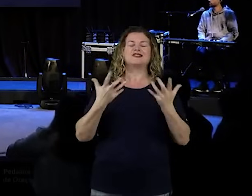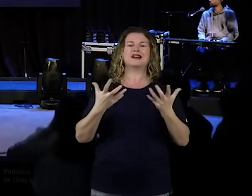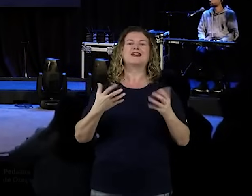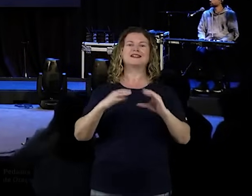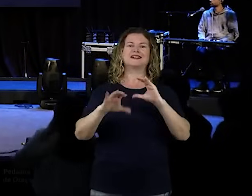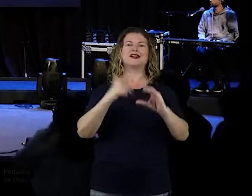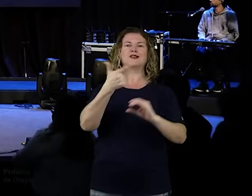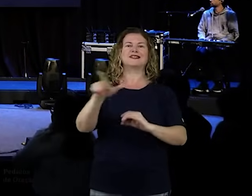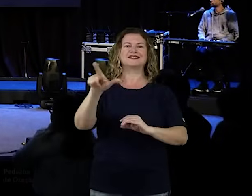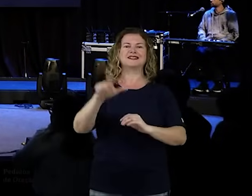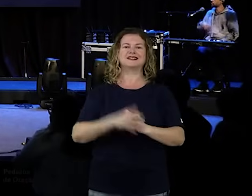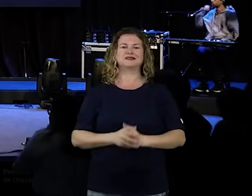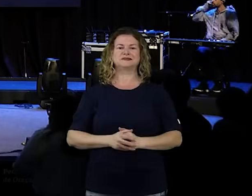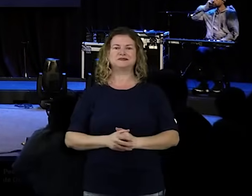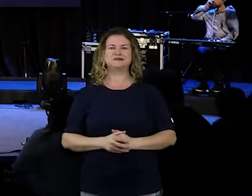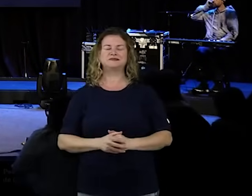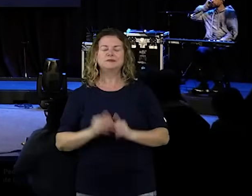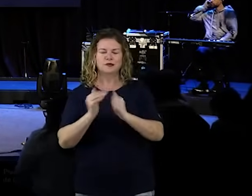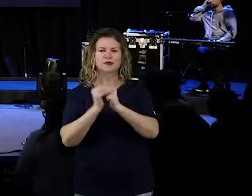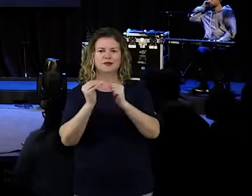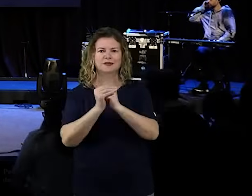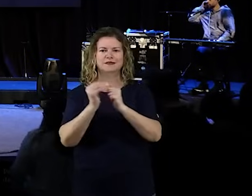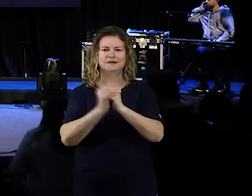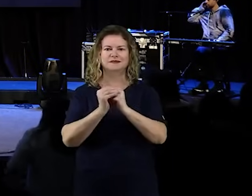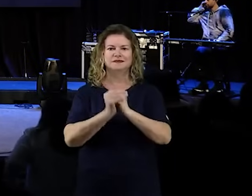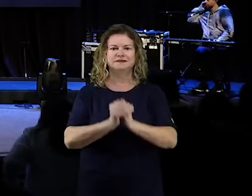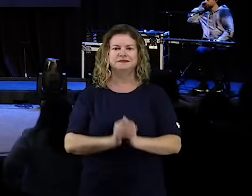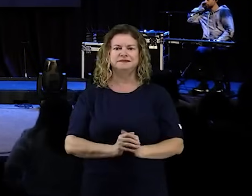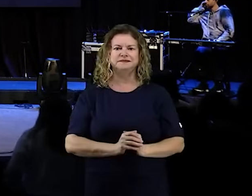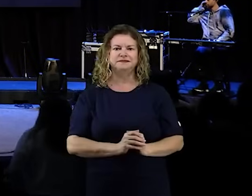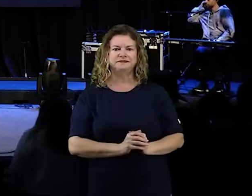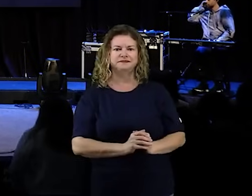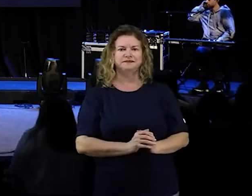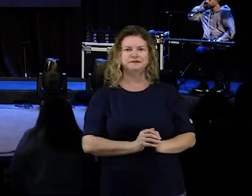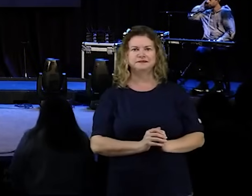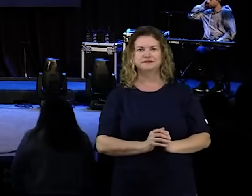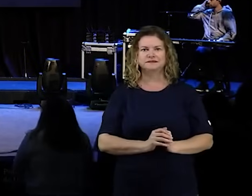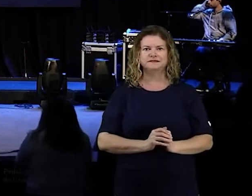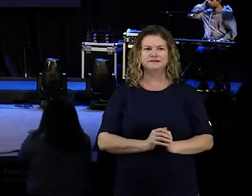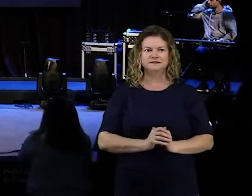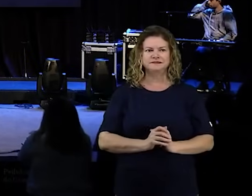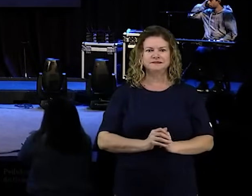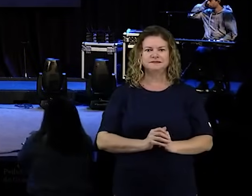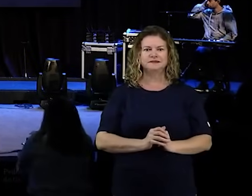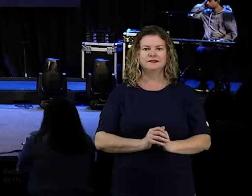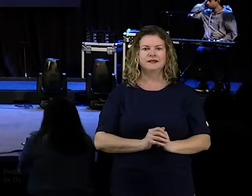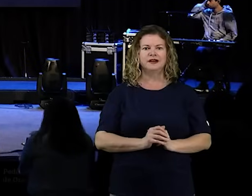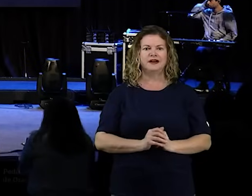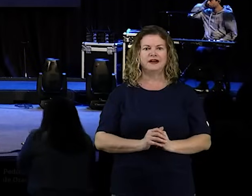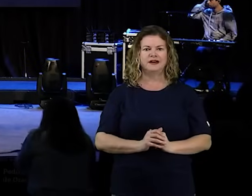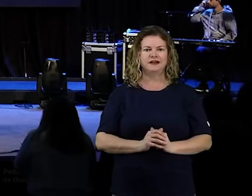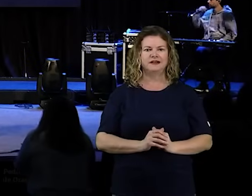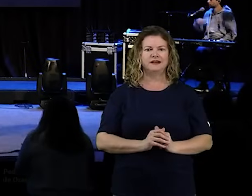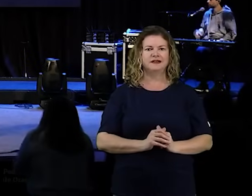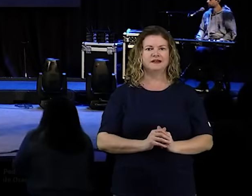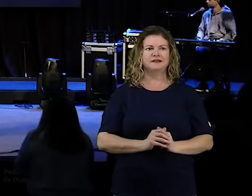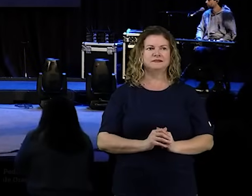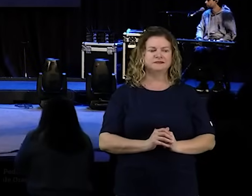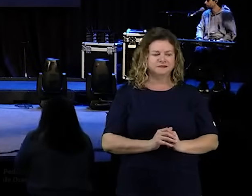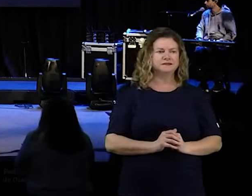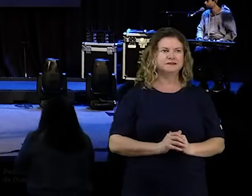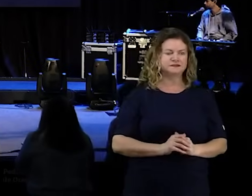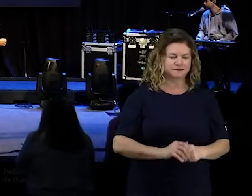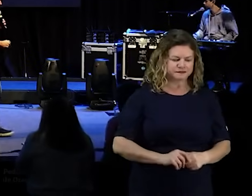penúltimo fech teus olhos diga assim diga deixa isso sair da sua boca diga assim Senhor meu Deus e